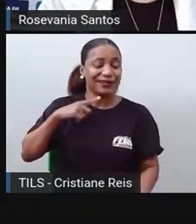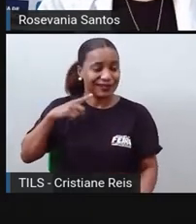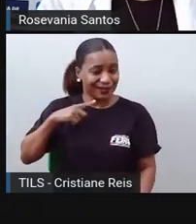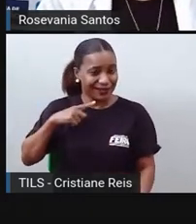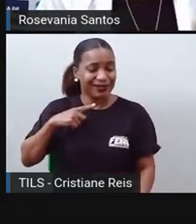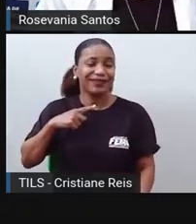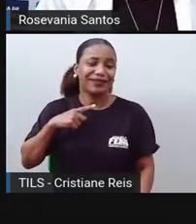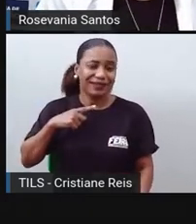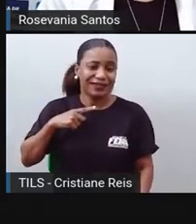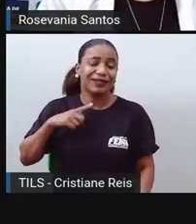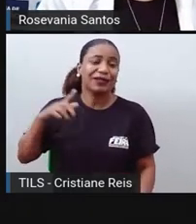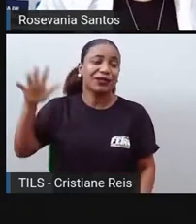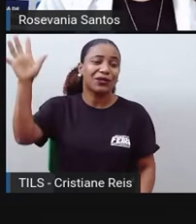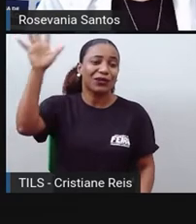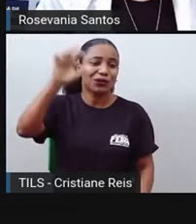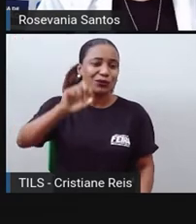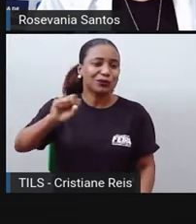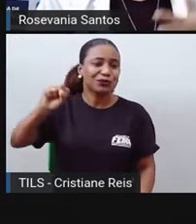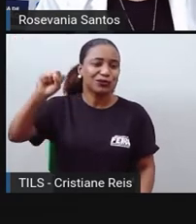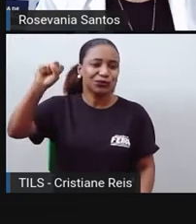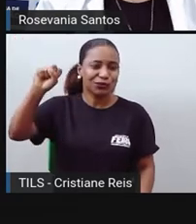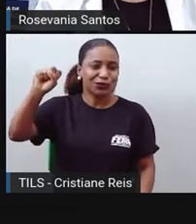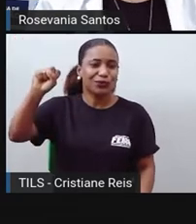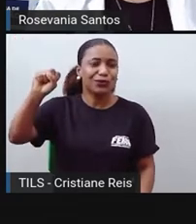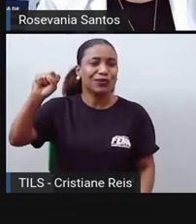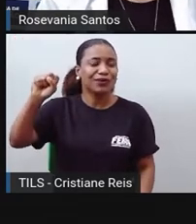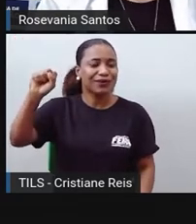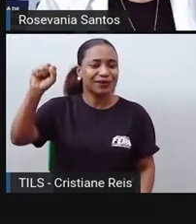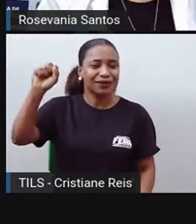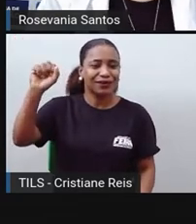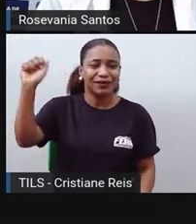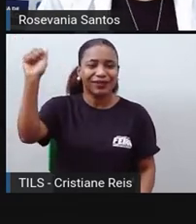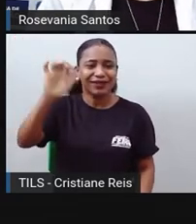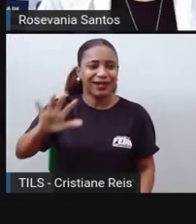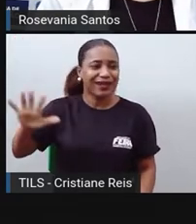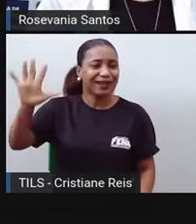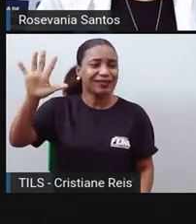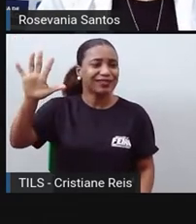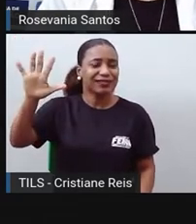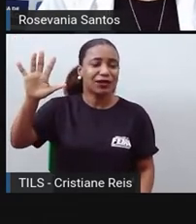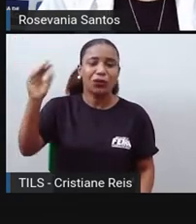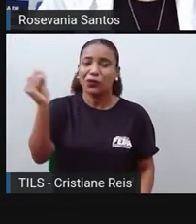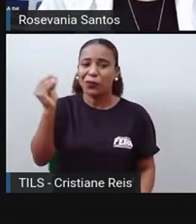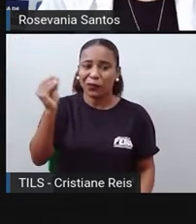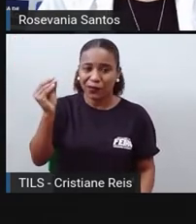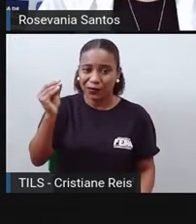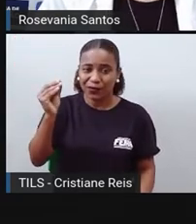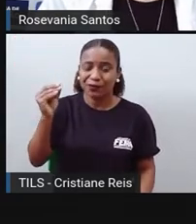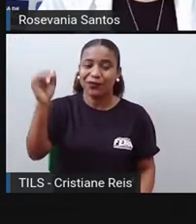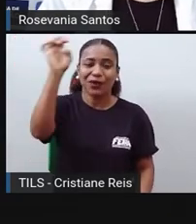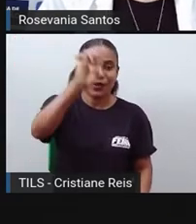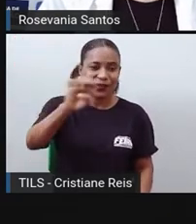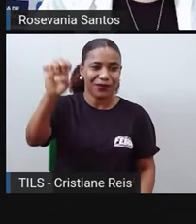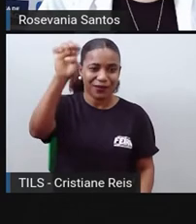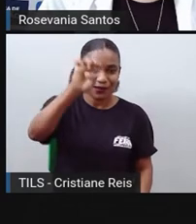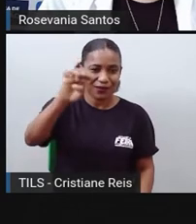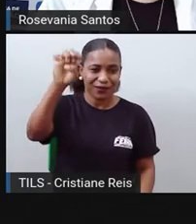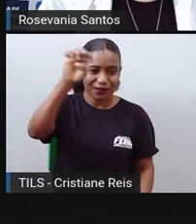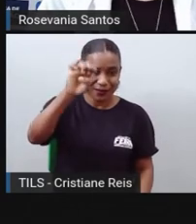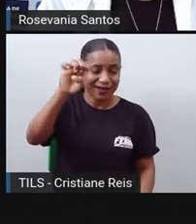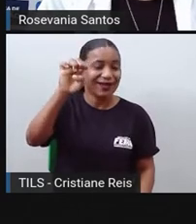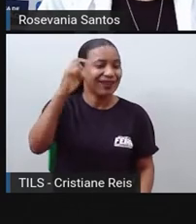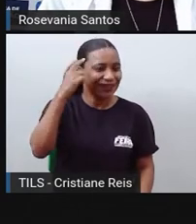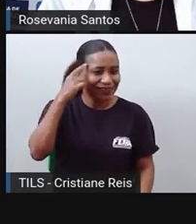Asiático. Mas então, Pro, como é que apareceu esse negócio de Oriente Médio? É porque a Europa chamava essa parte aqui de Oriente